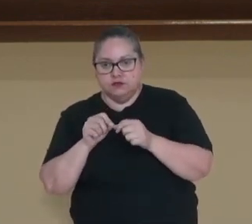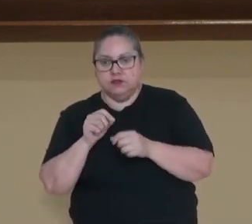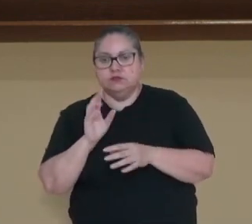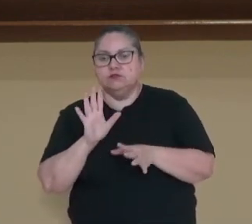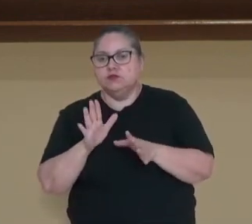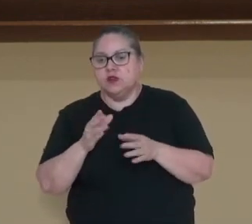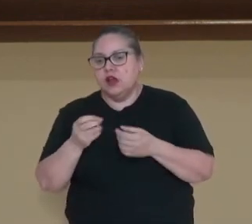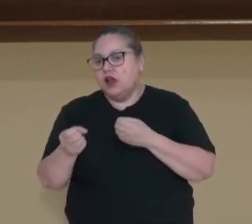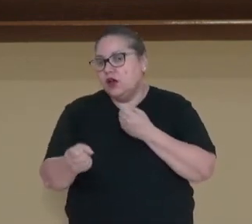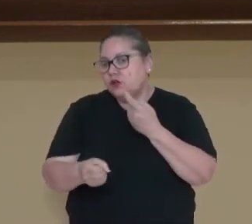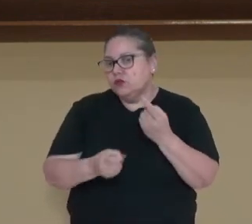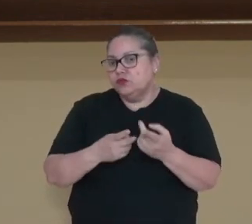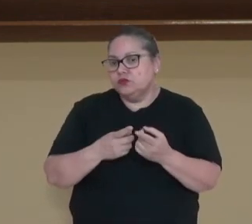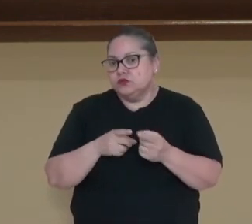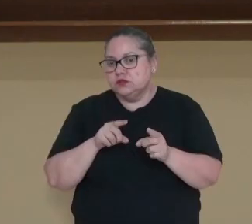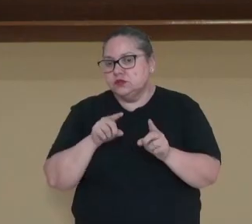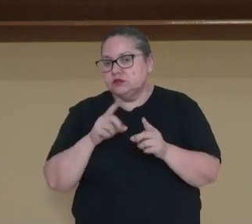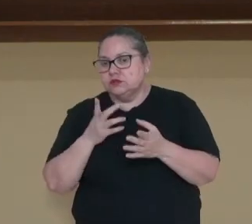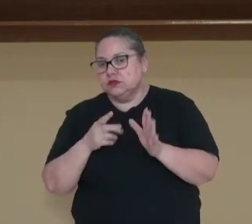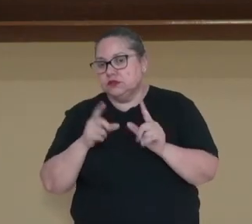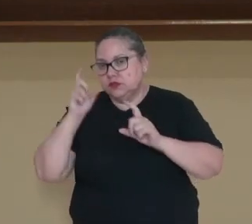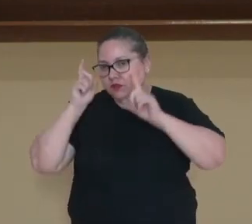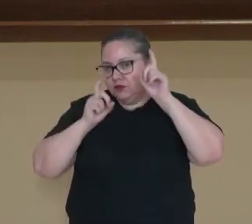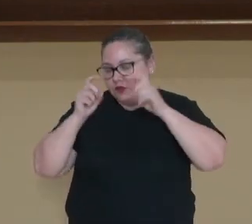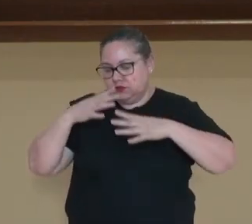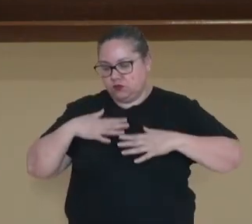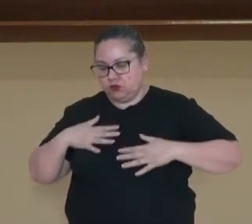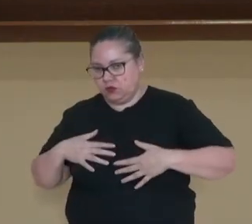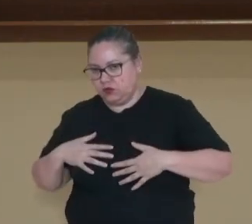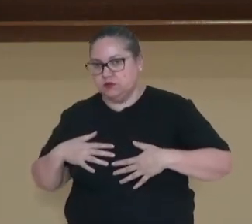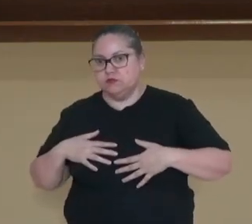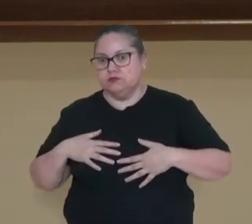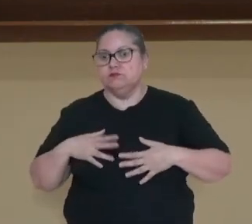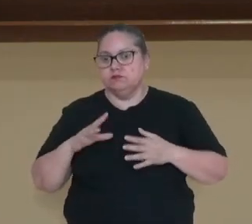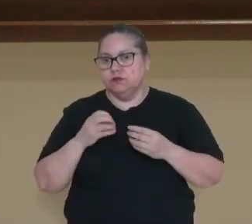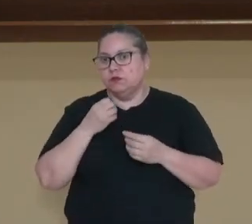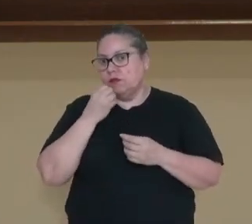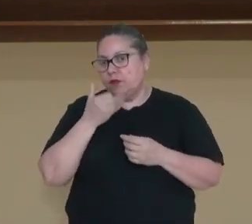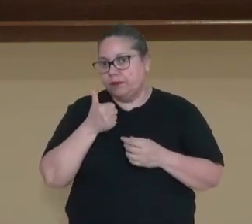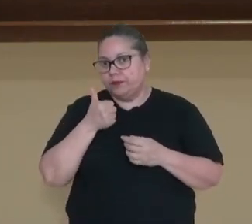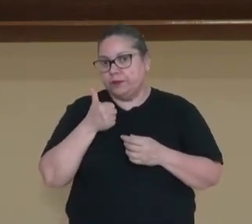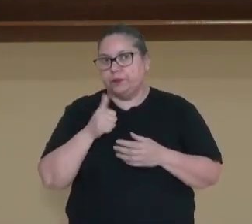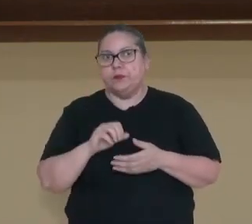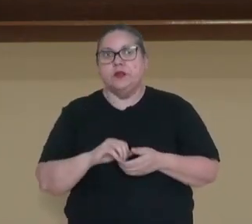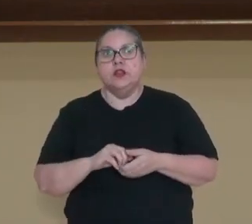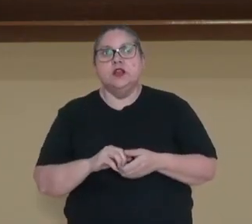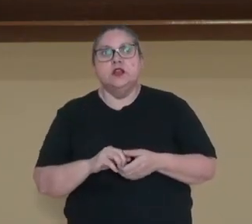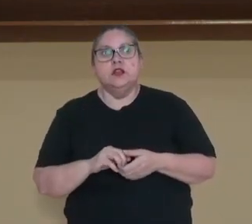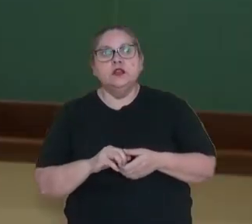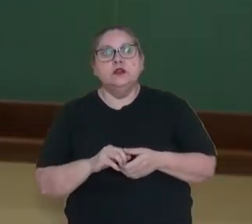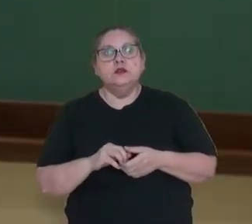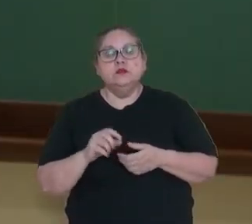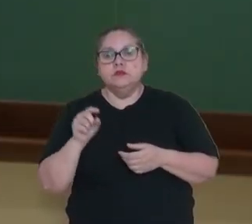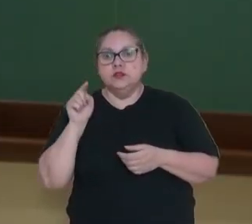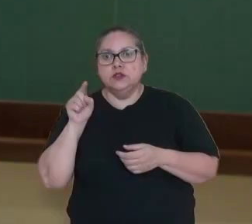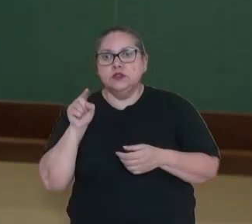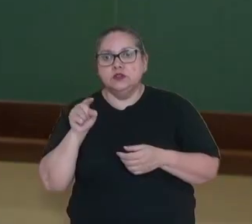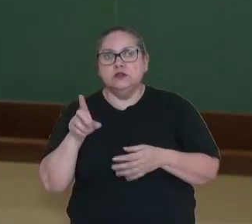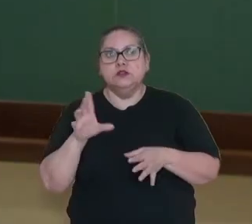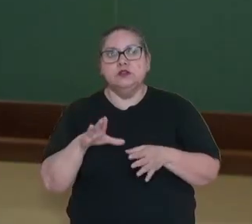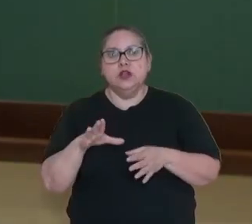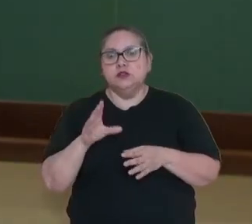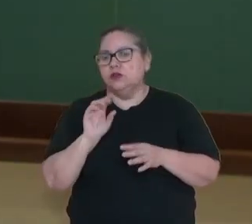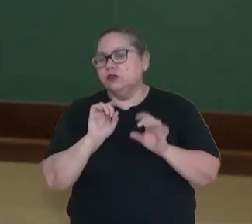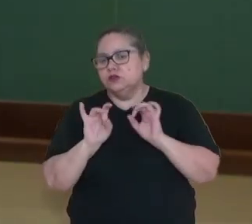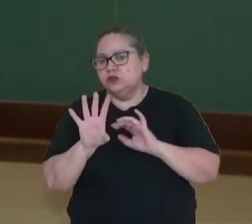e tem alguns desafios ali de expressão corporal bem significativos, tá bom? Por aqui, a gente vai